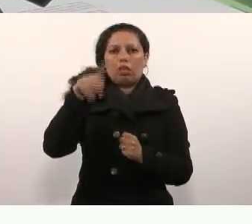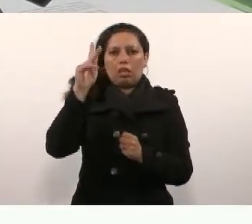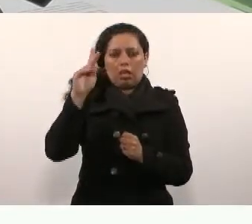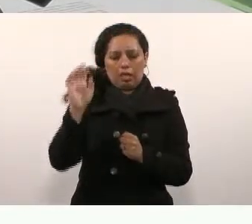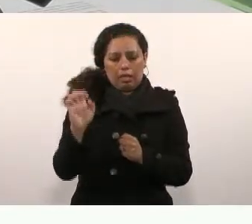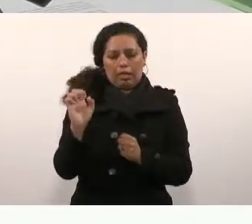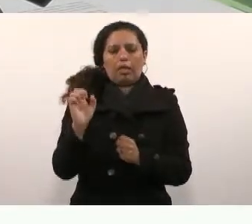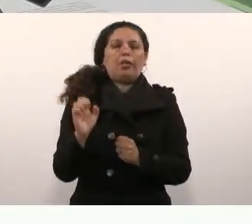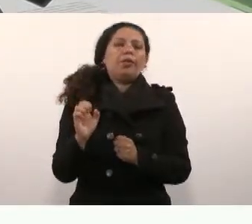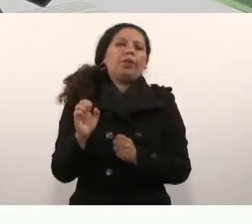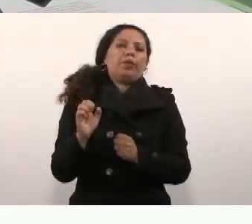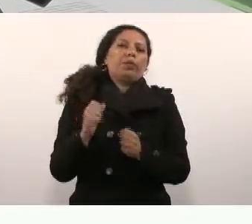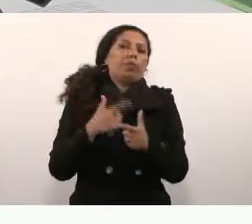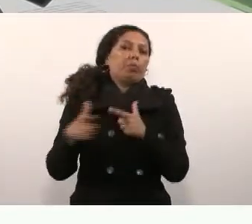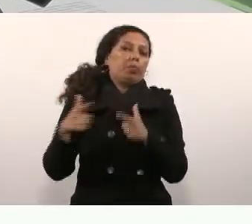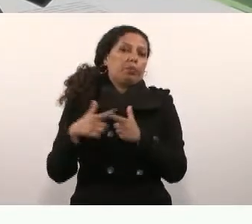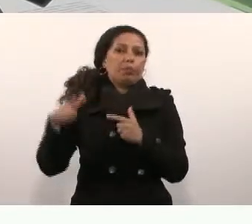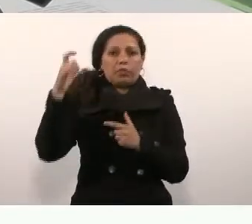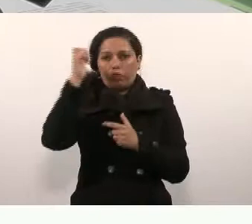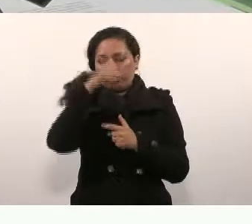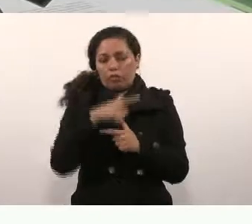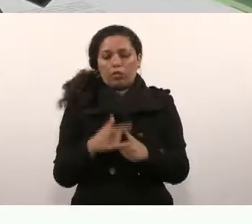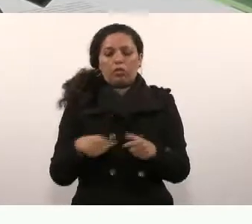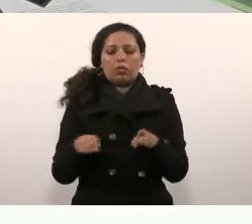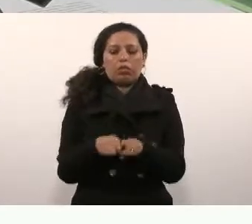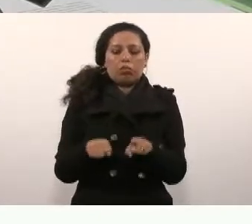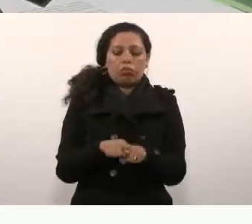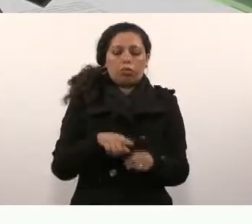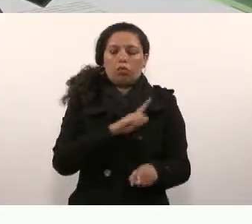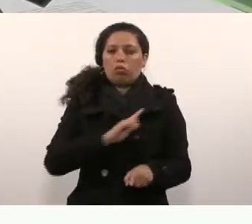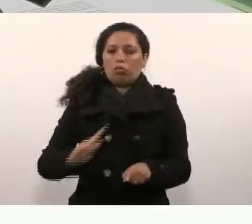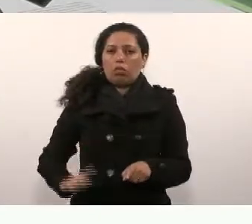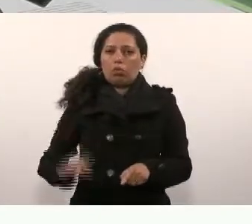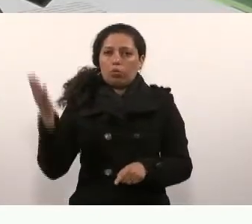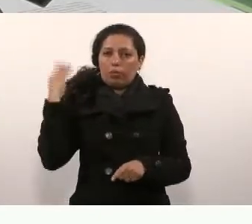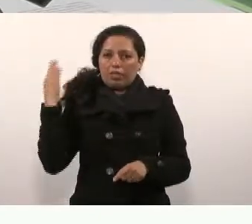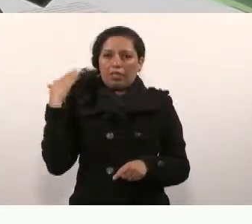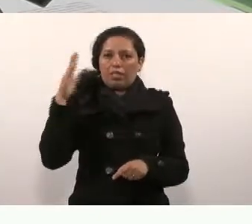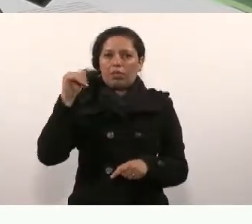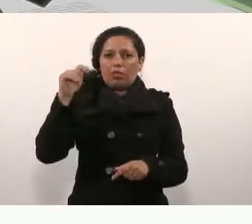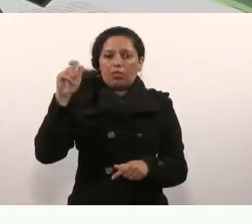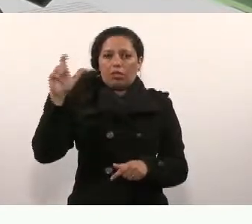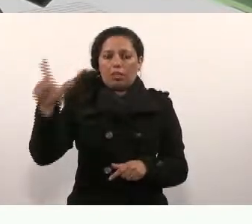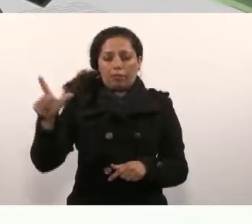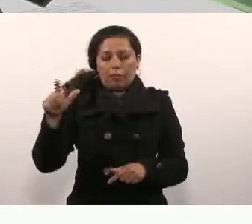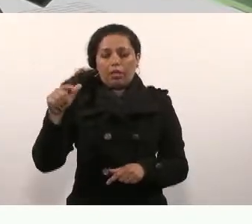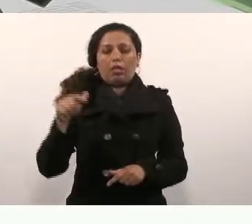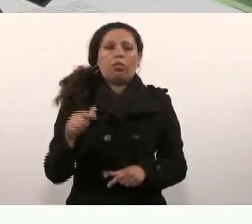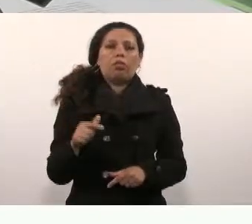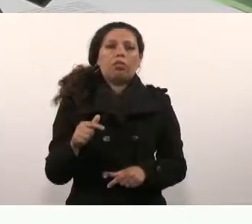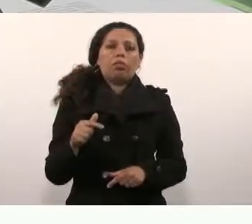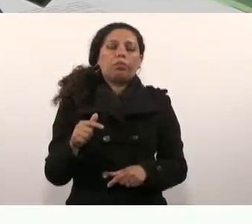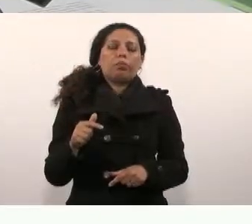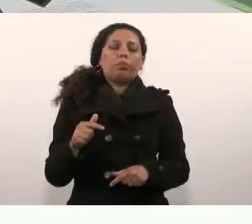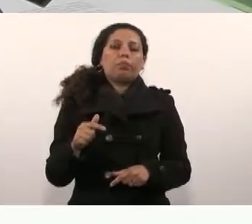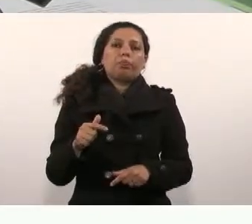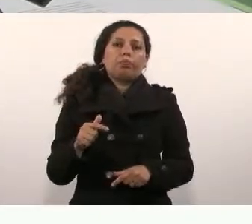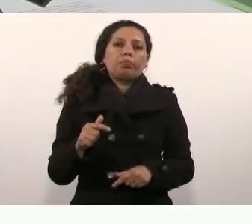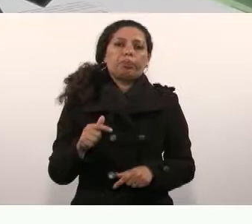judiciais, né? Enfim, o ex-governador Sérgio Cabral, em um dos seus depoimentos, eu tenho tudo datado aqui, mas para não me alongar na